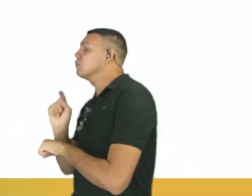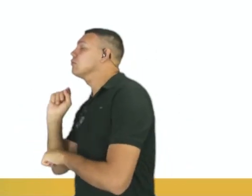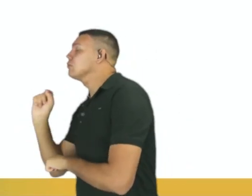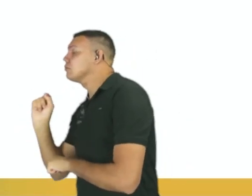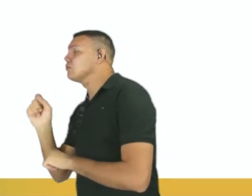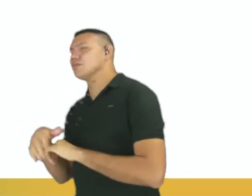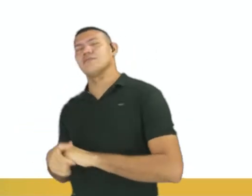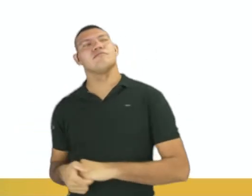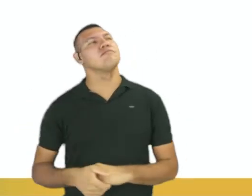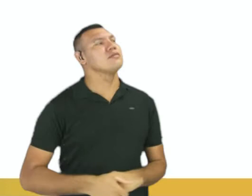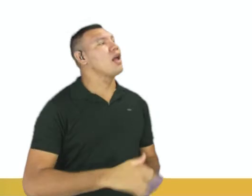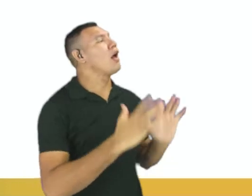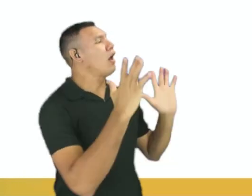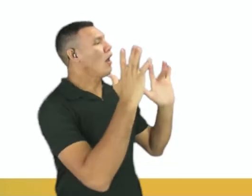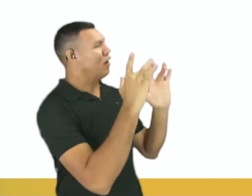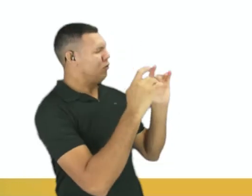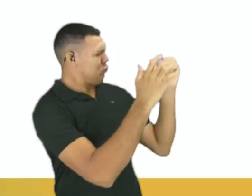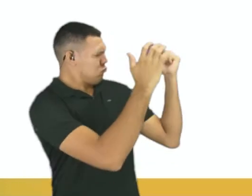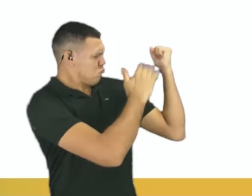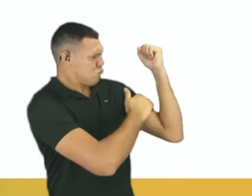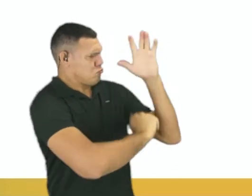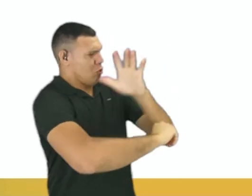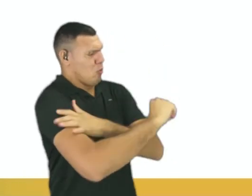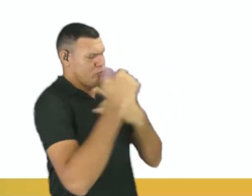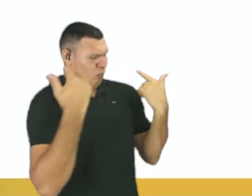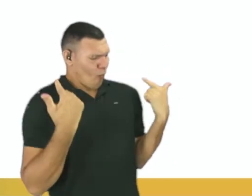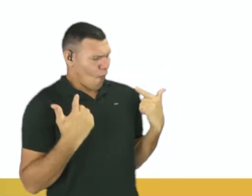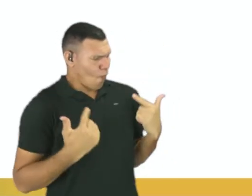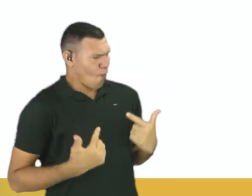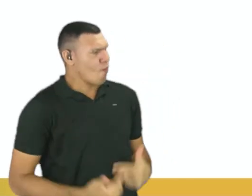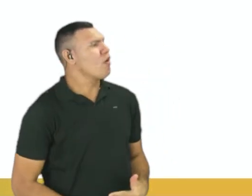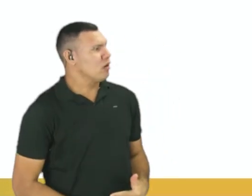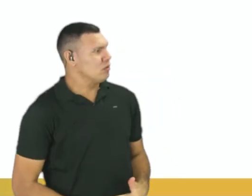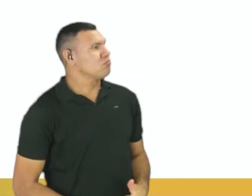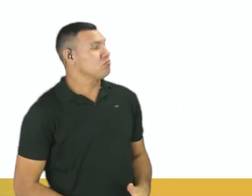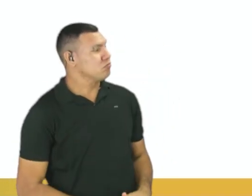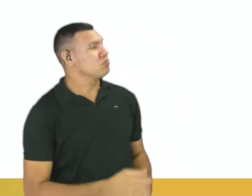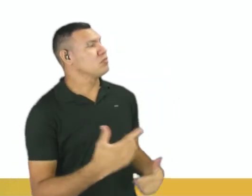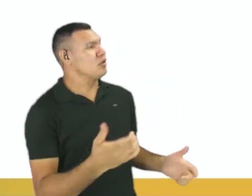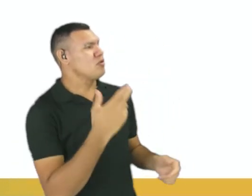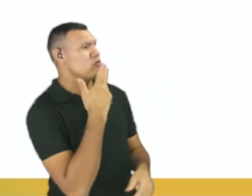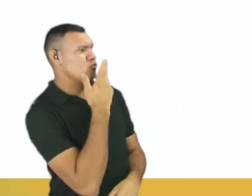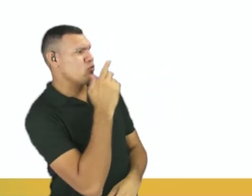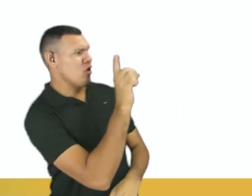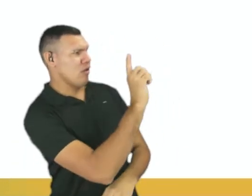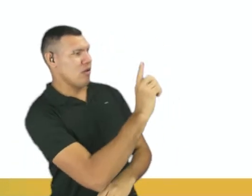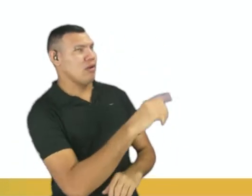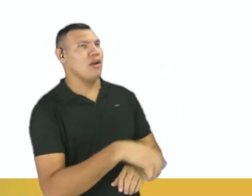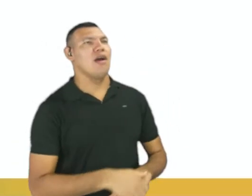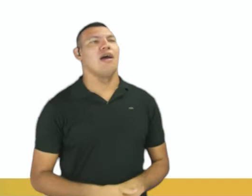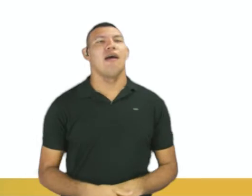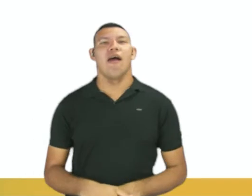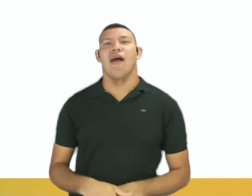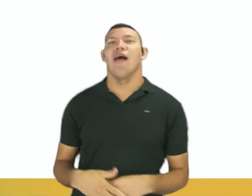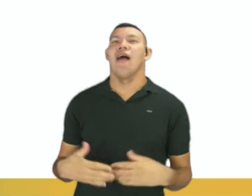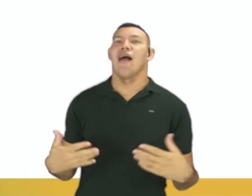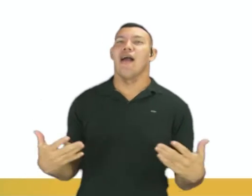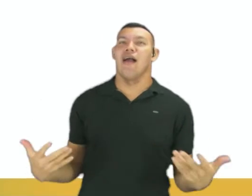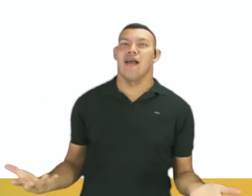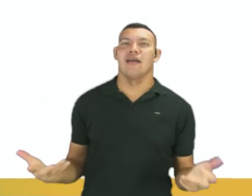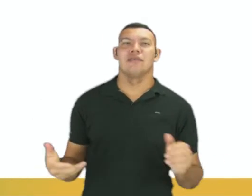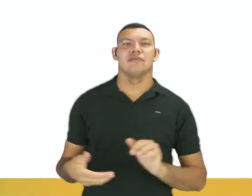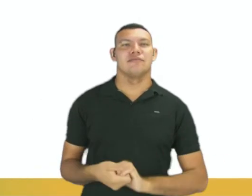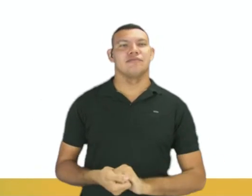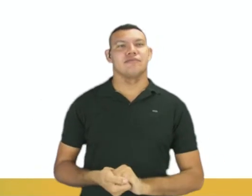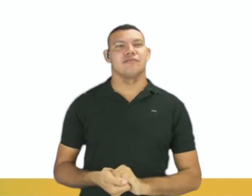sarado bonitão inteligente com grana e não fumante é uma Sonhadora essa mulher mas vamos lá na Alice